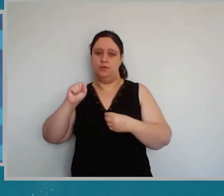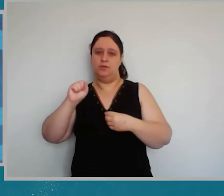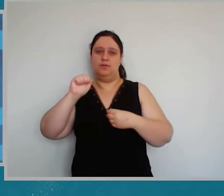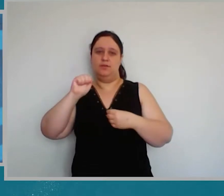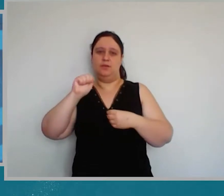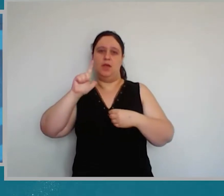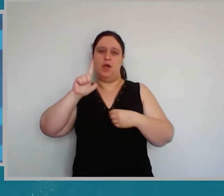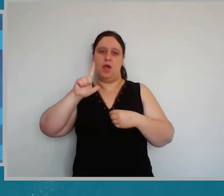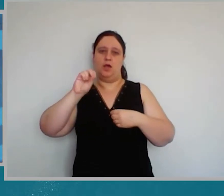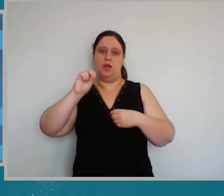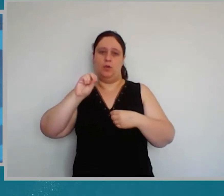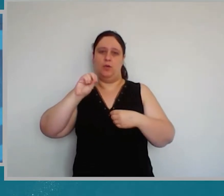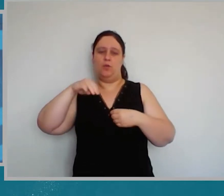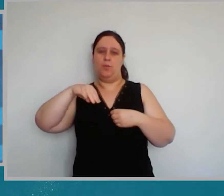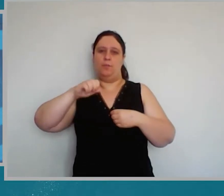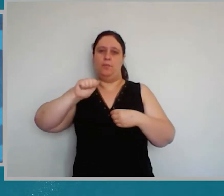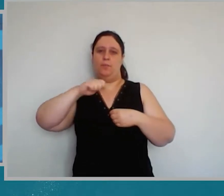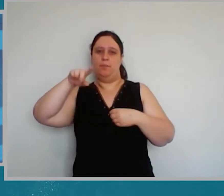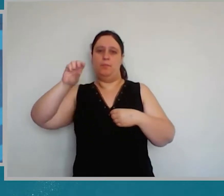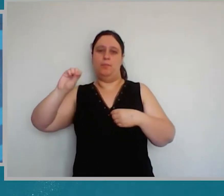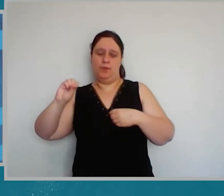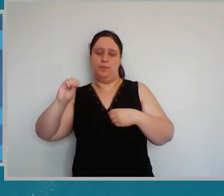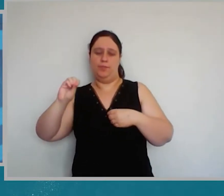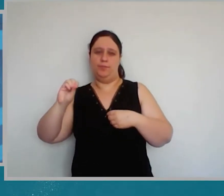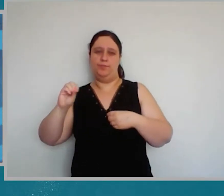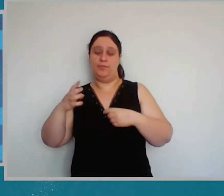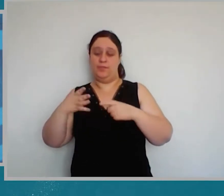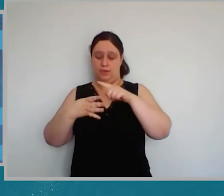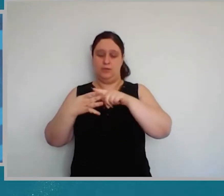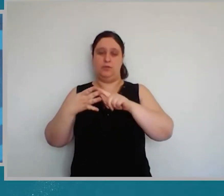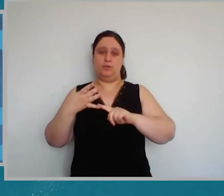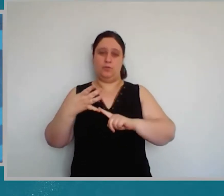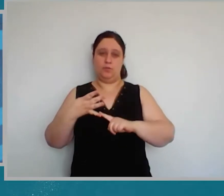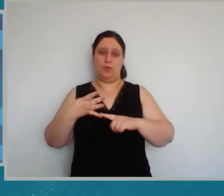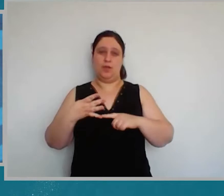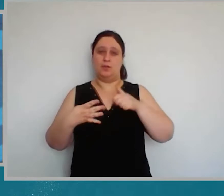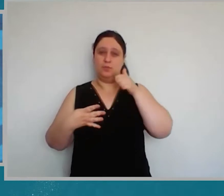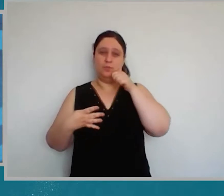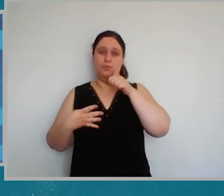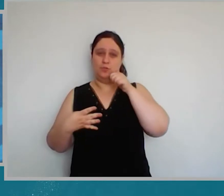Essas 4 mulheres, numa condição anormal,